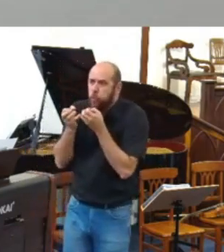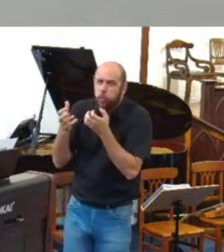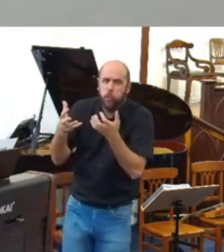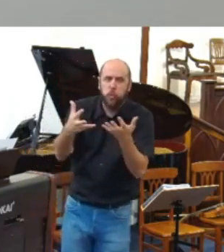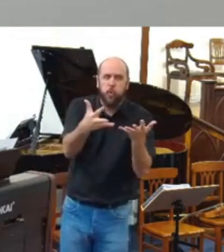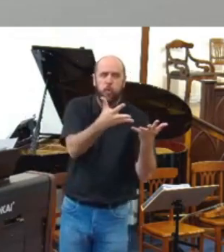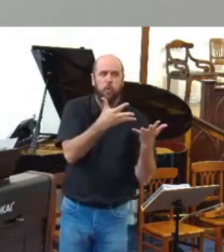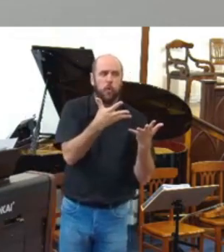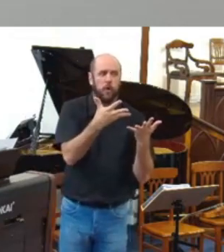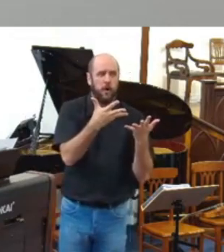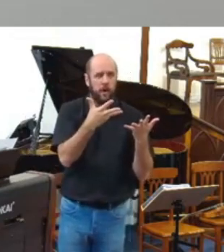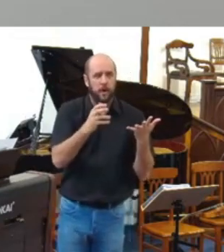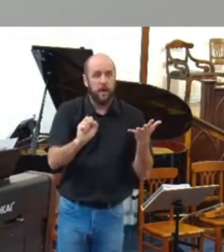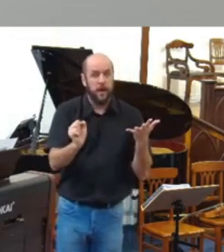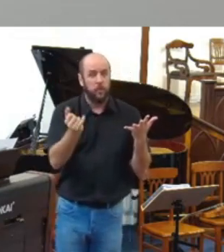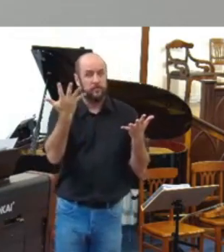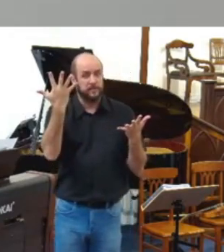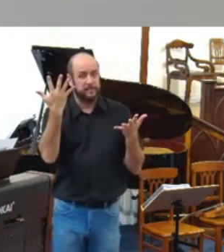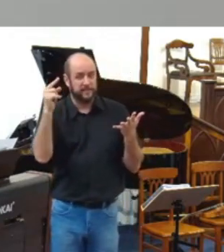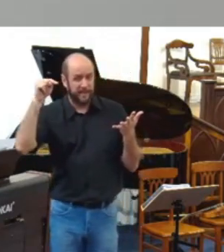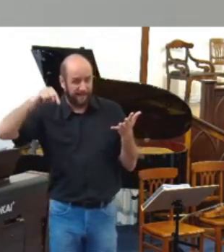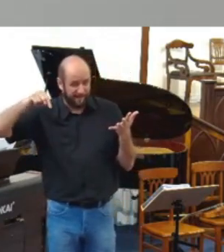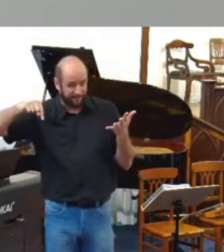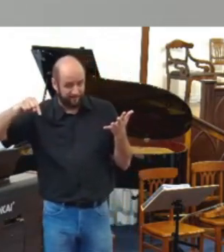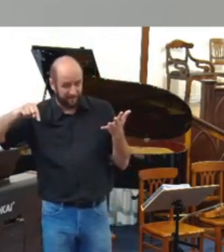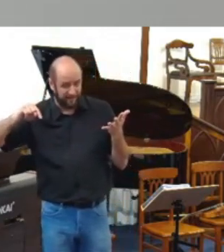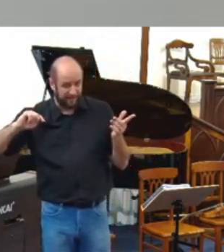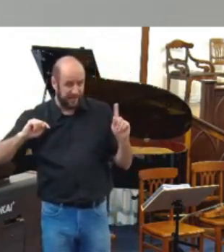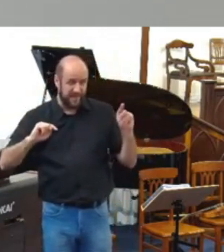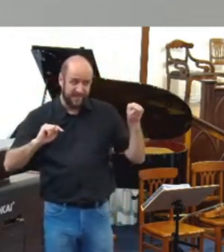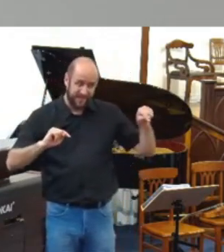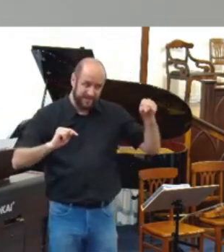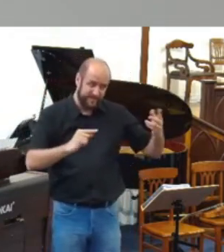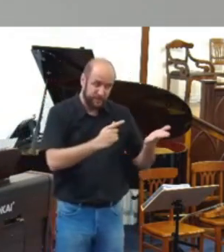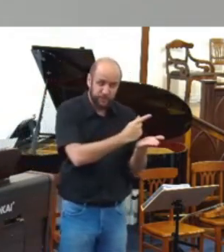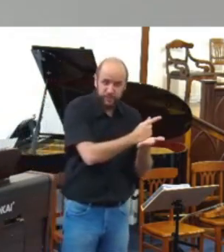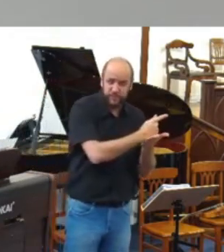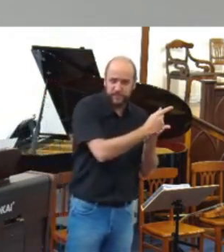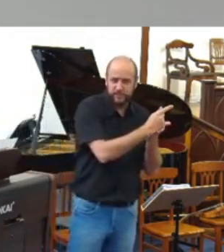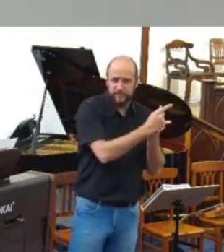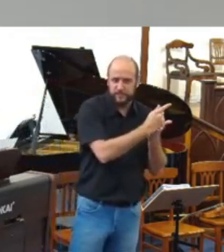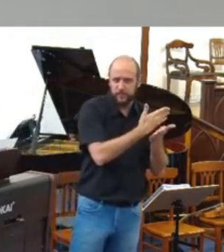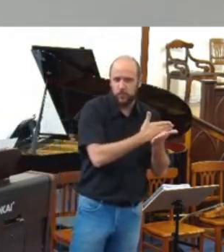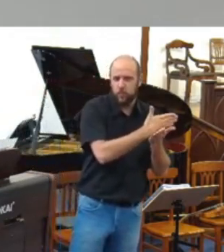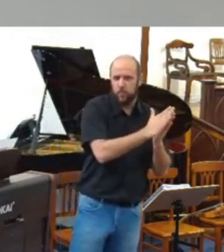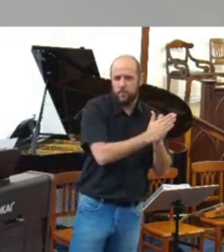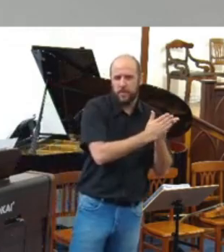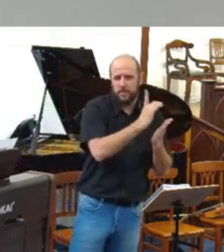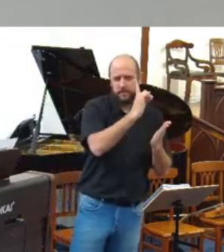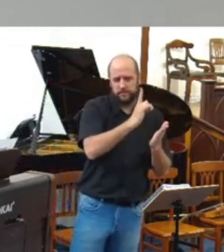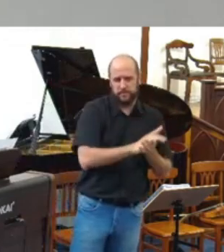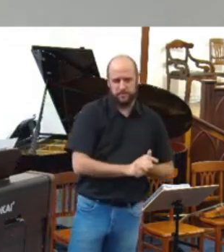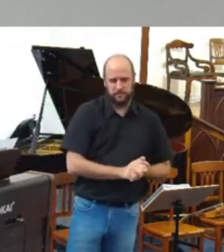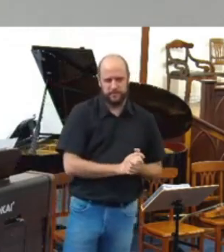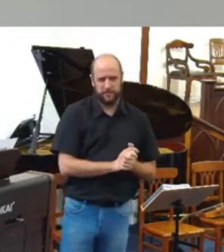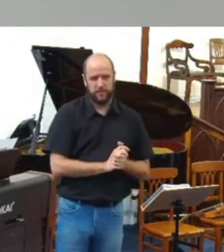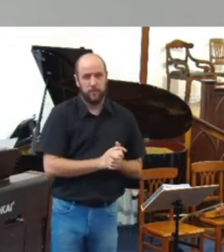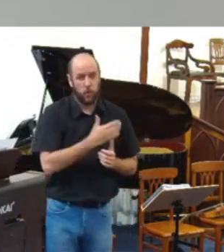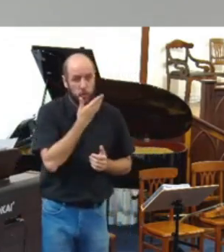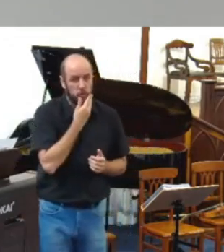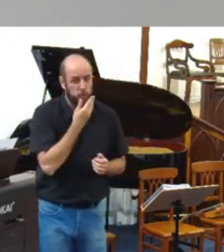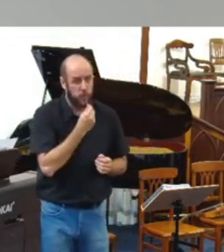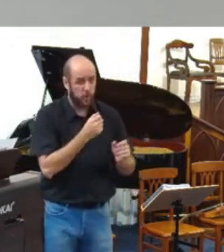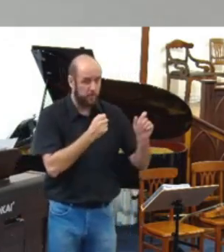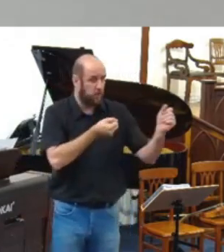ocorre aqui e em Gênesis 2:7, quando foi soprado o fôlego de vida no